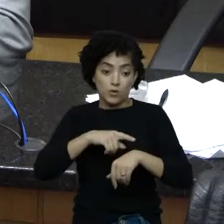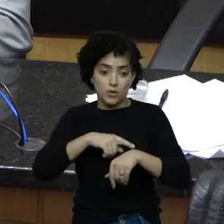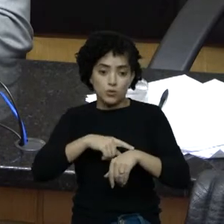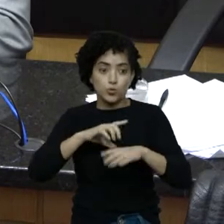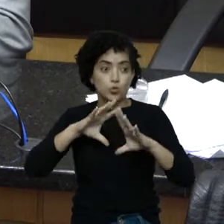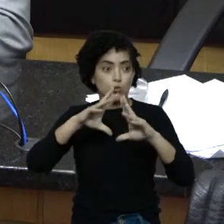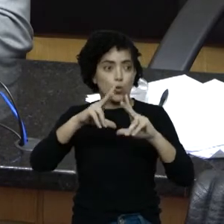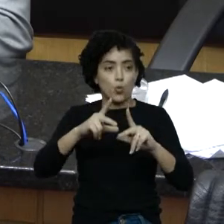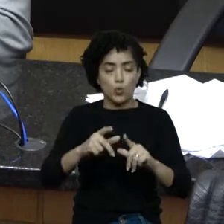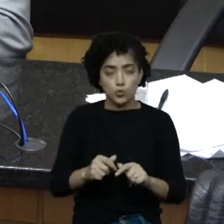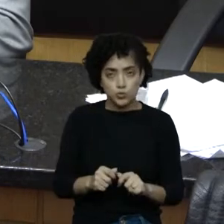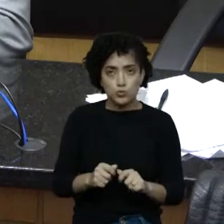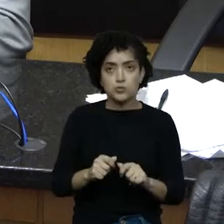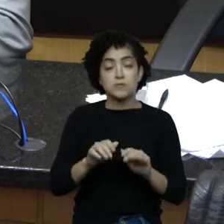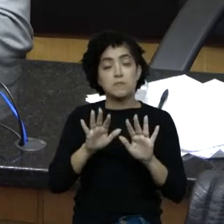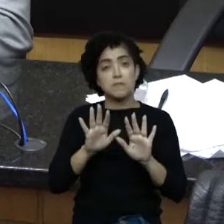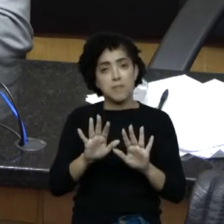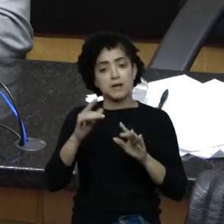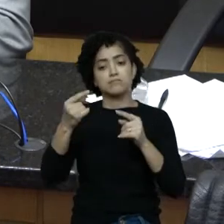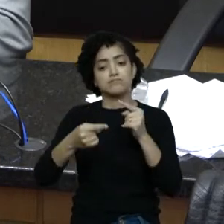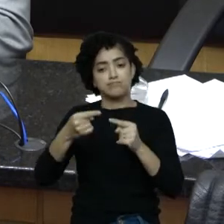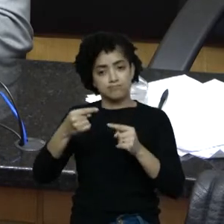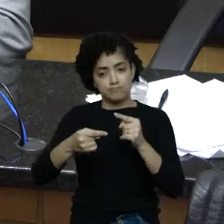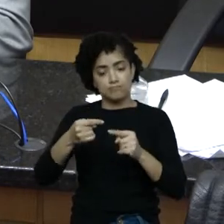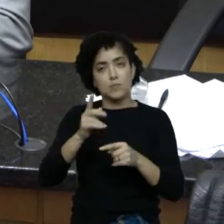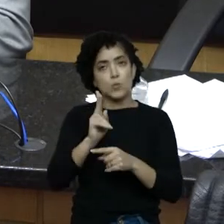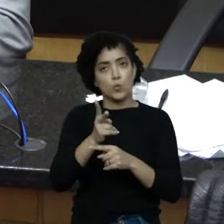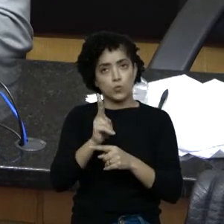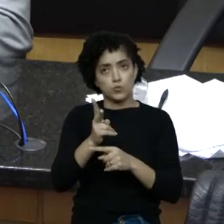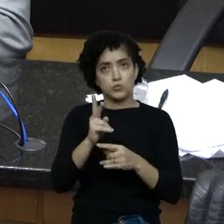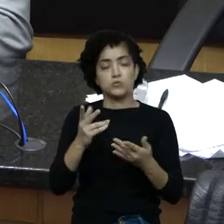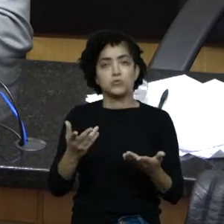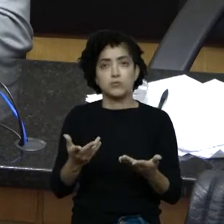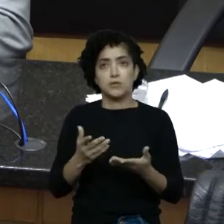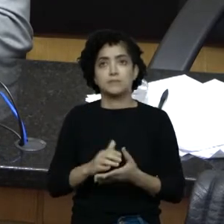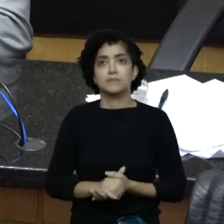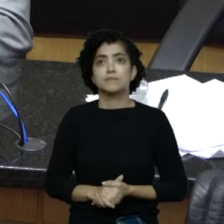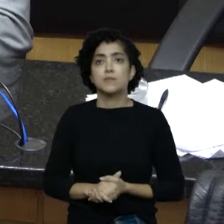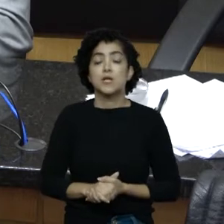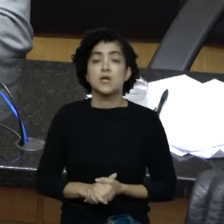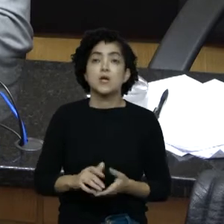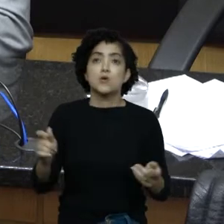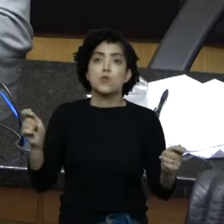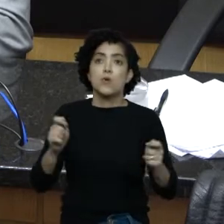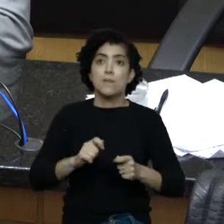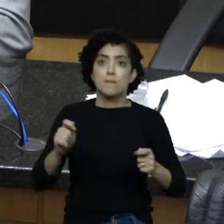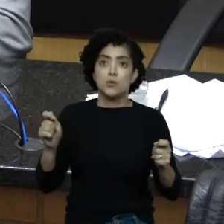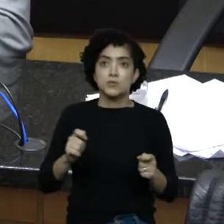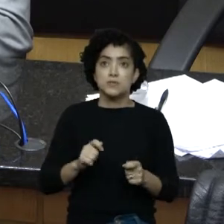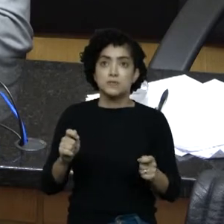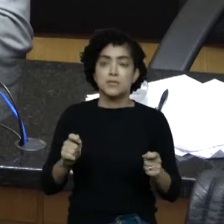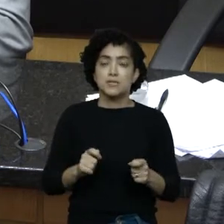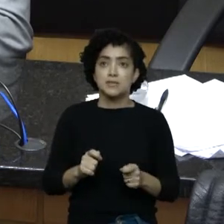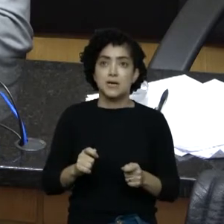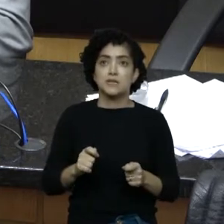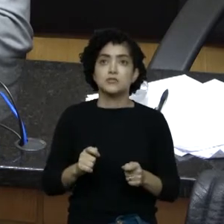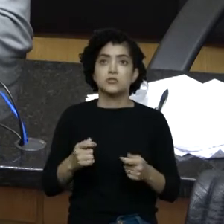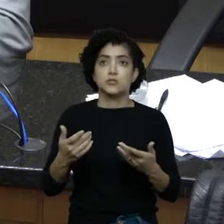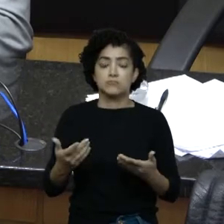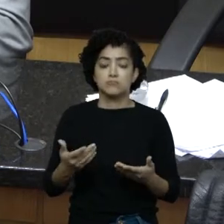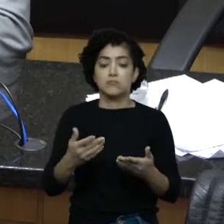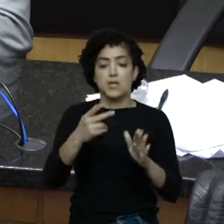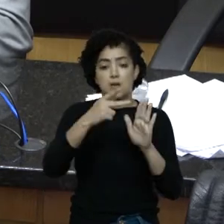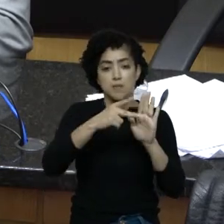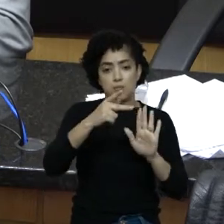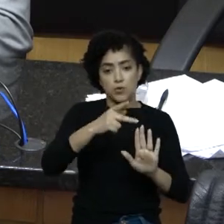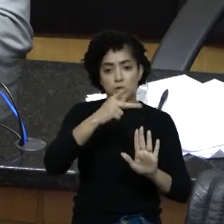totalidade o diálogo continua inclusive com a possibilidade de editar portaria